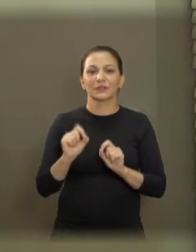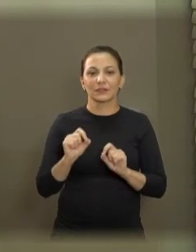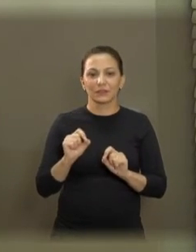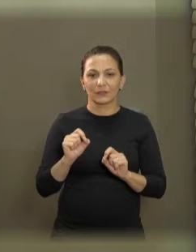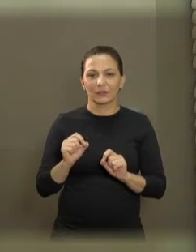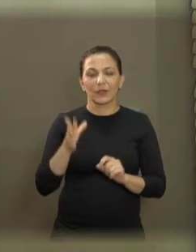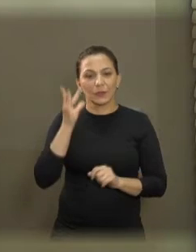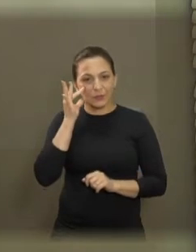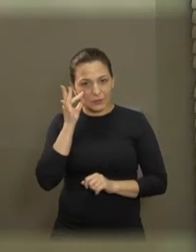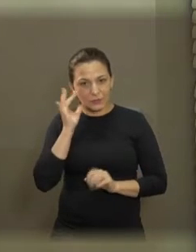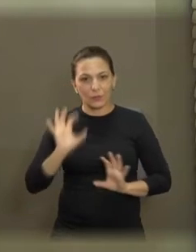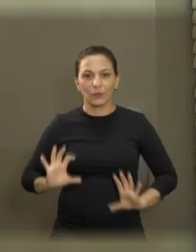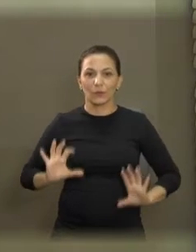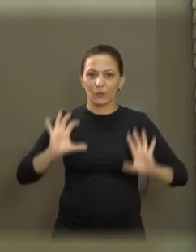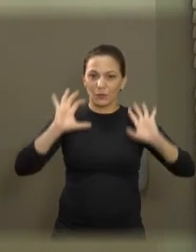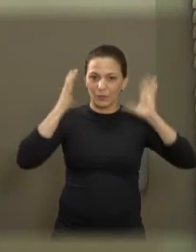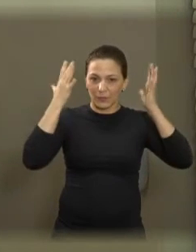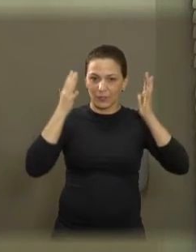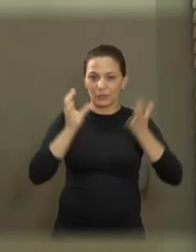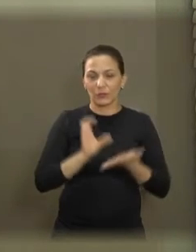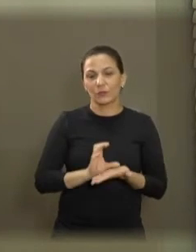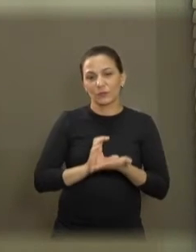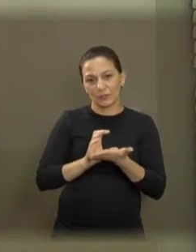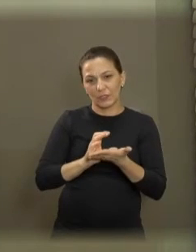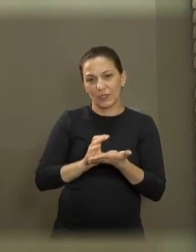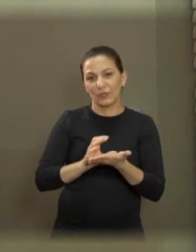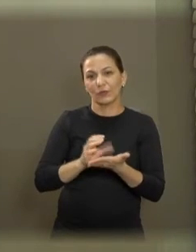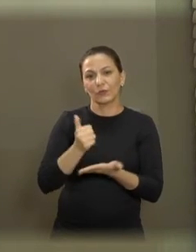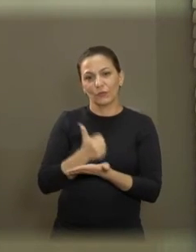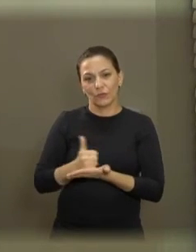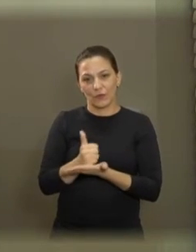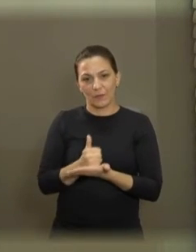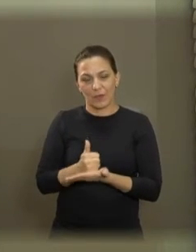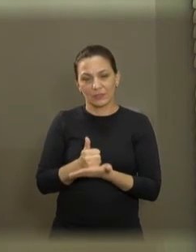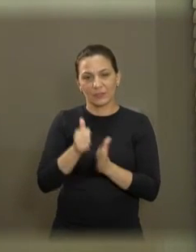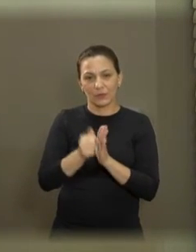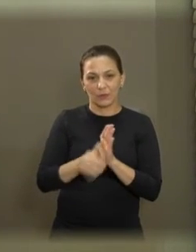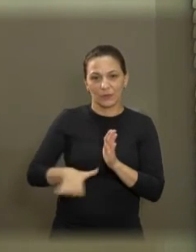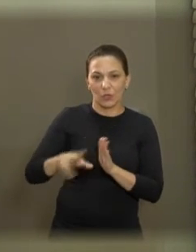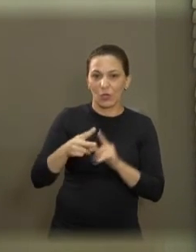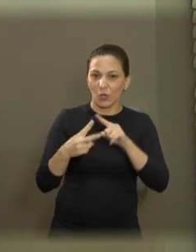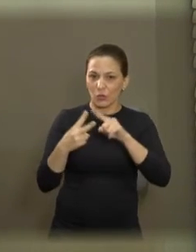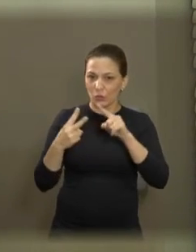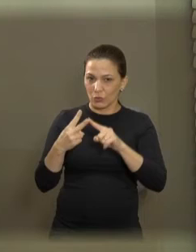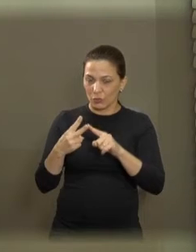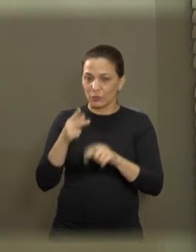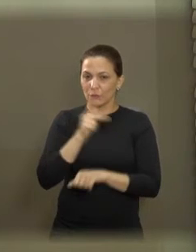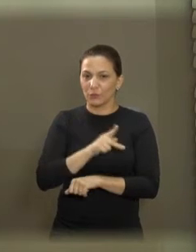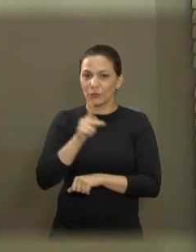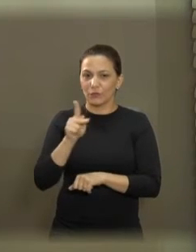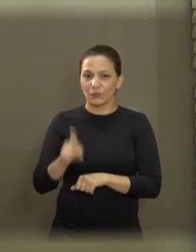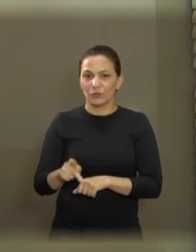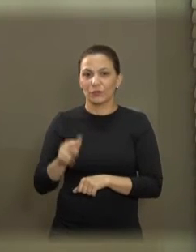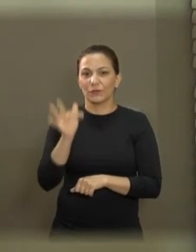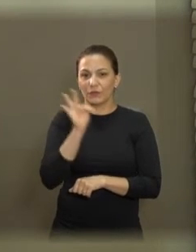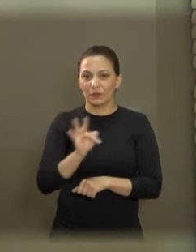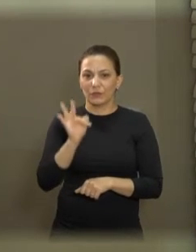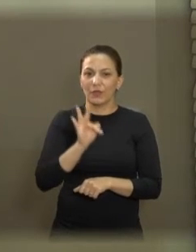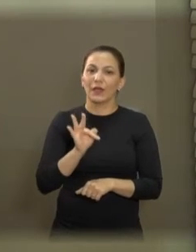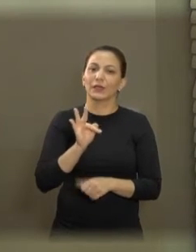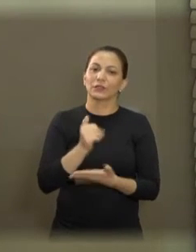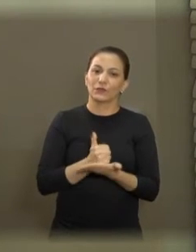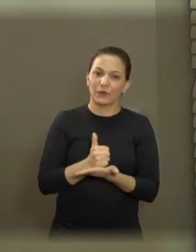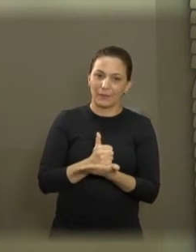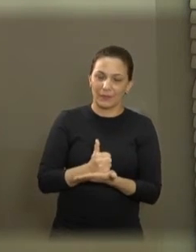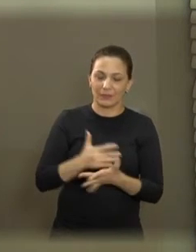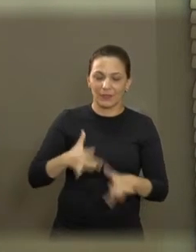presenciando a homenagem do Conselho Regional de Farmácia, do Conselho de Farmácia, a 2 professores da Faculdade de Ciências Farmacêuticas. Então, é uma